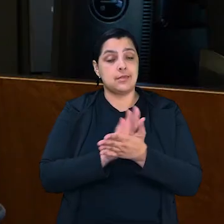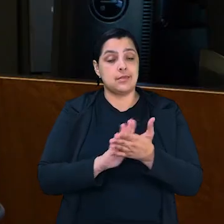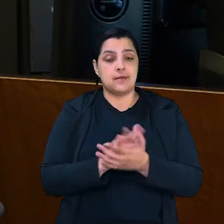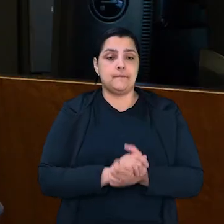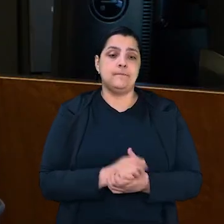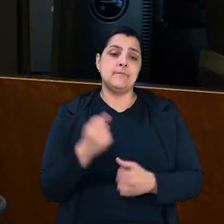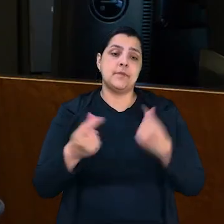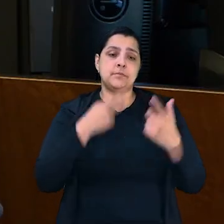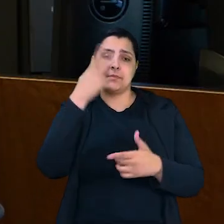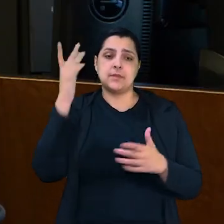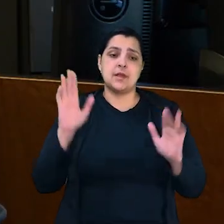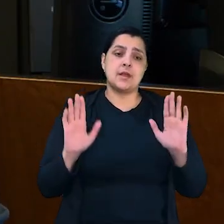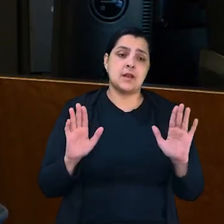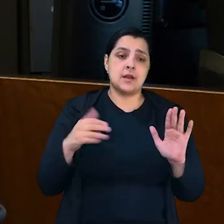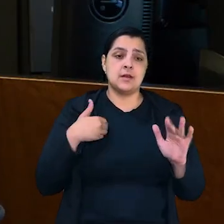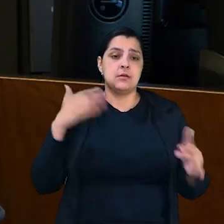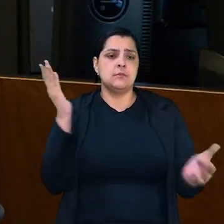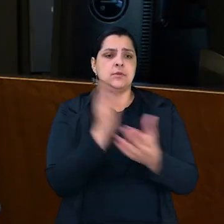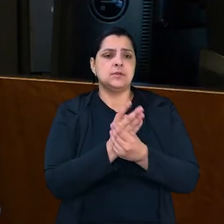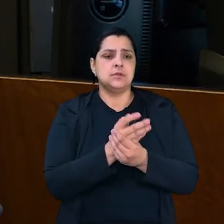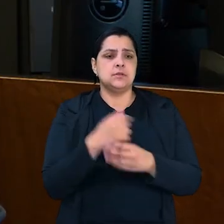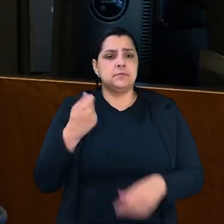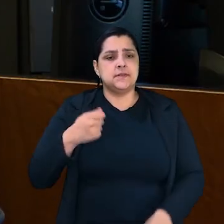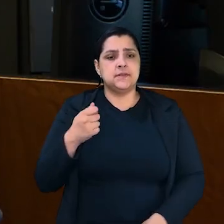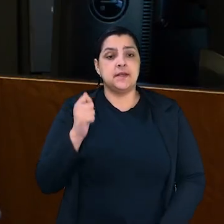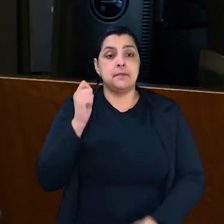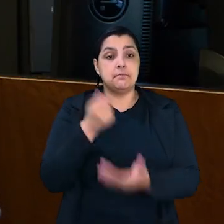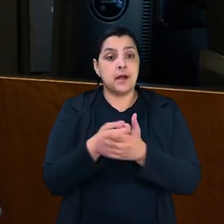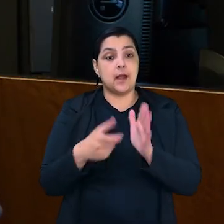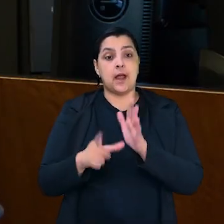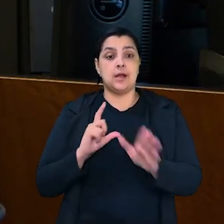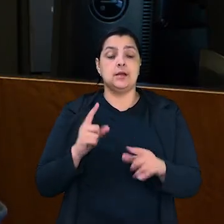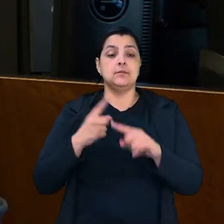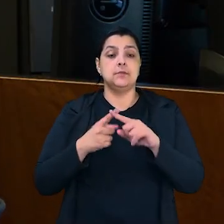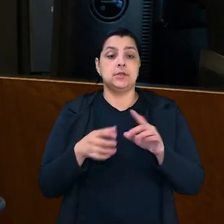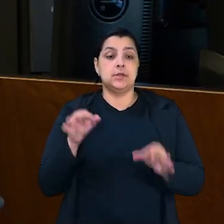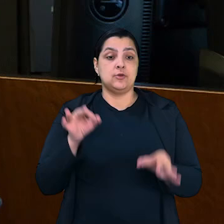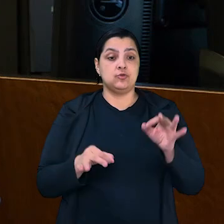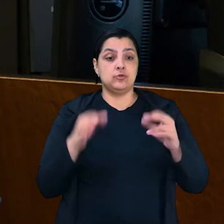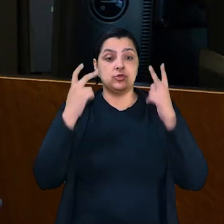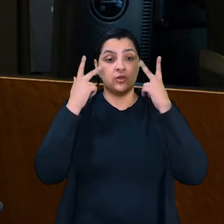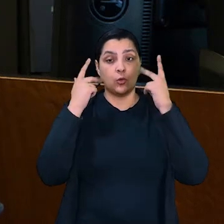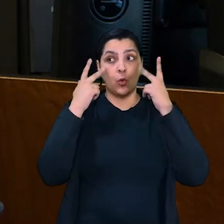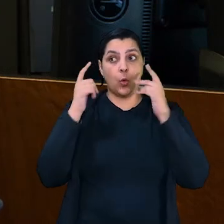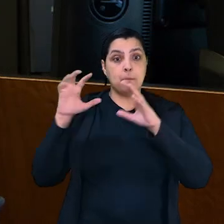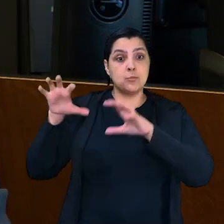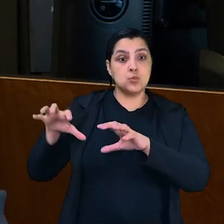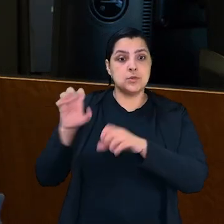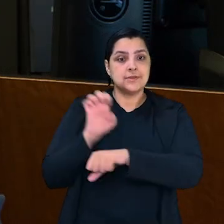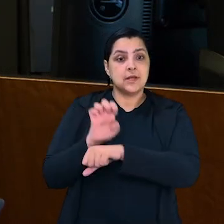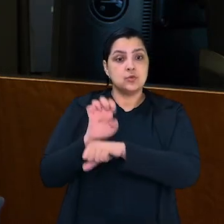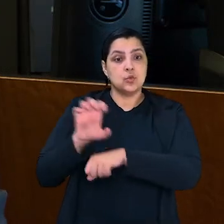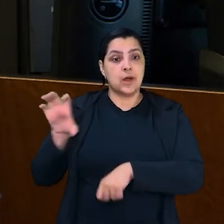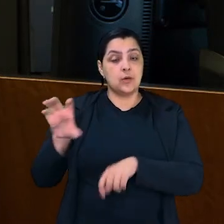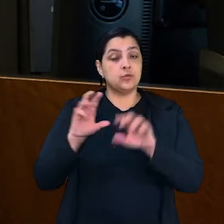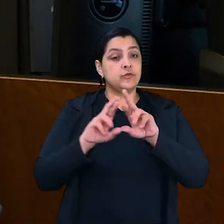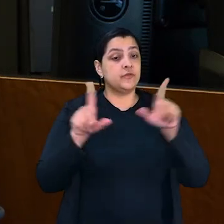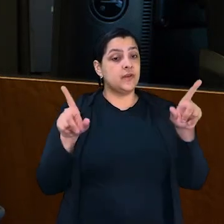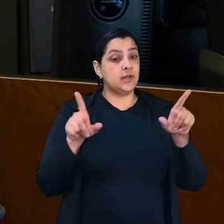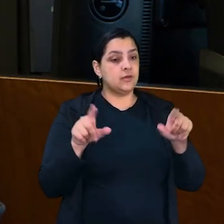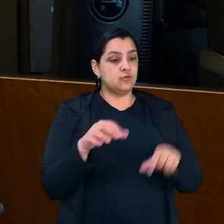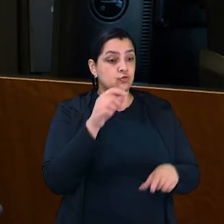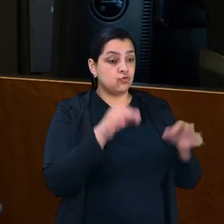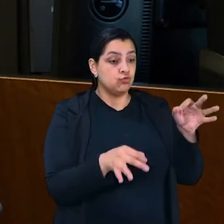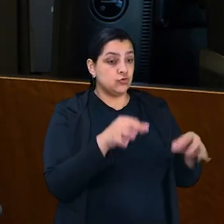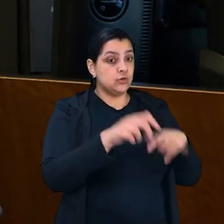início. Algumas pessoas podem dizer, mas eu entrei com um processo, tive que pagar no começo. É porque na justiça comum, na justiça estadual, é